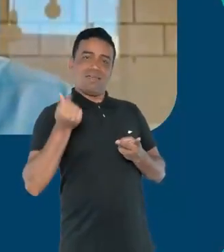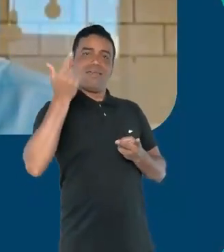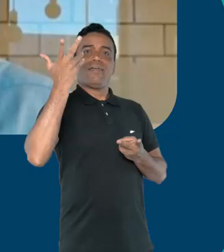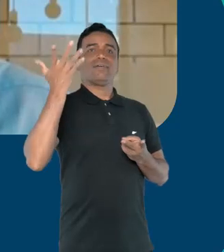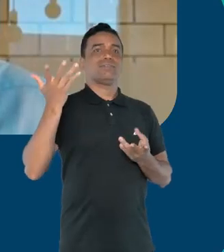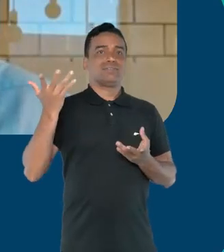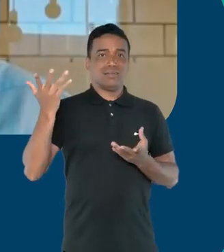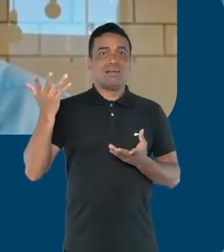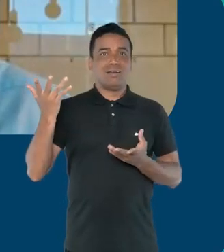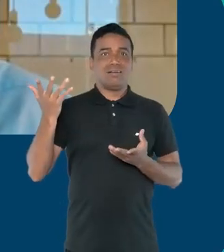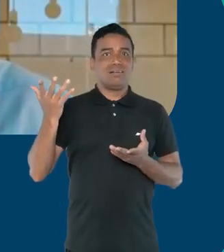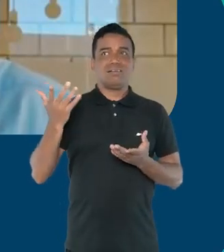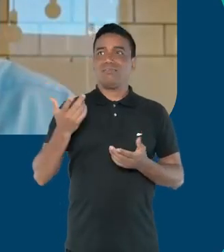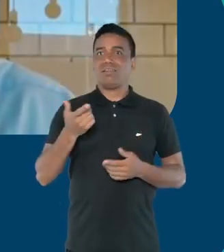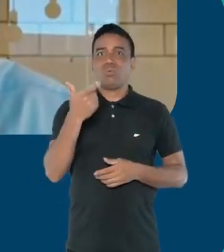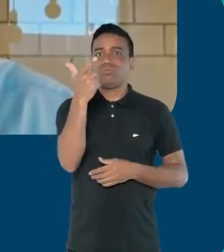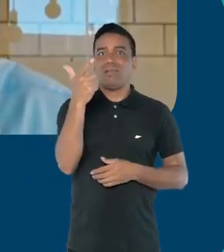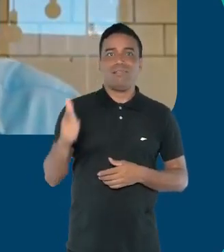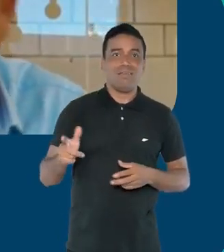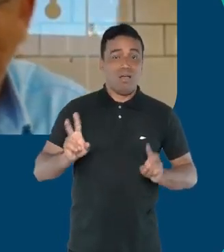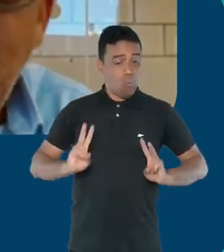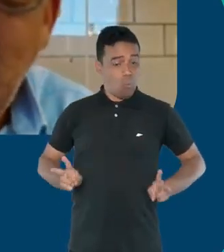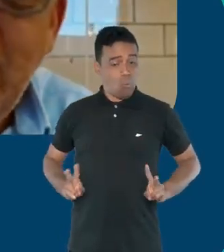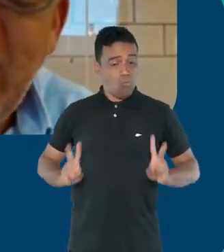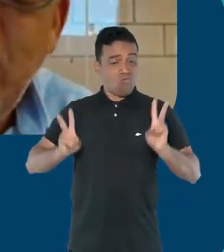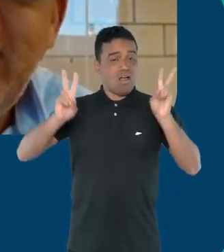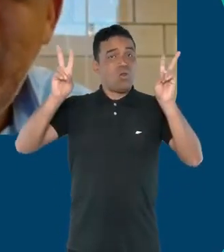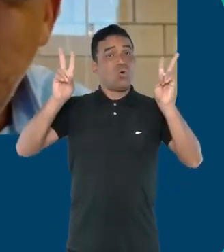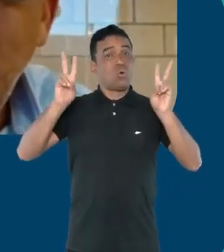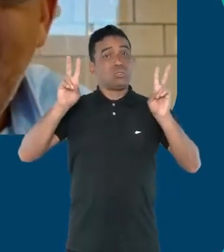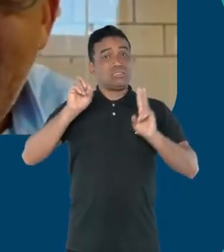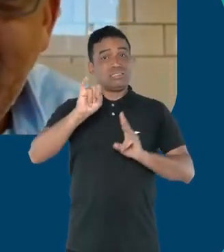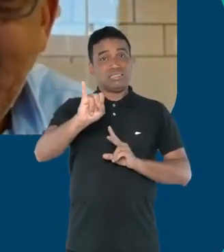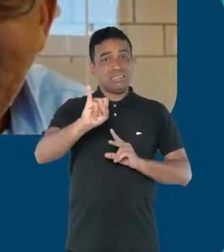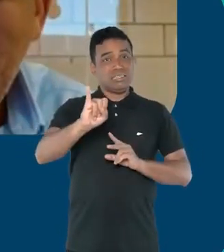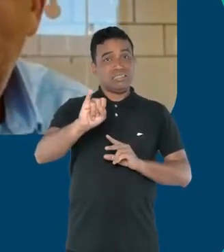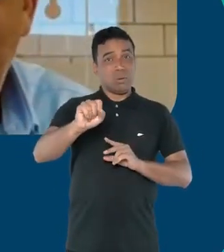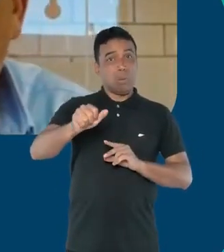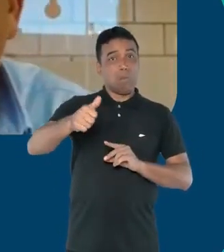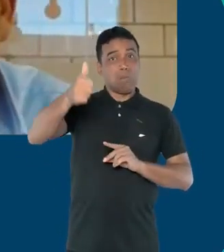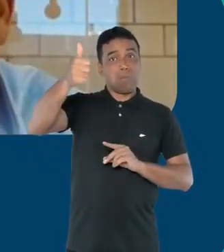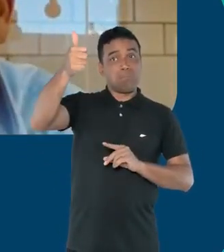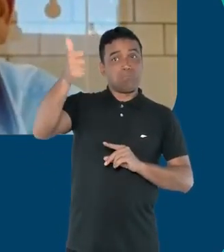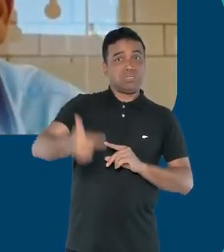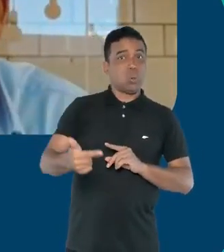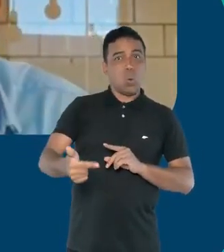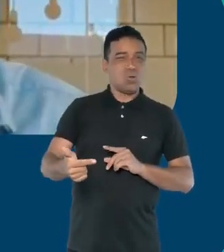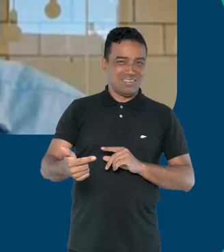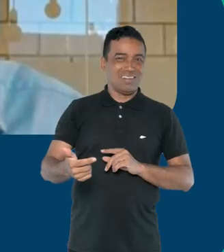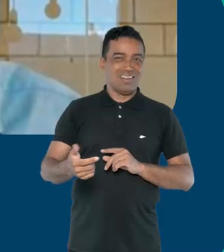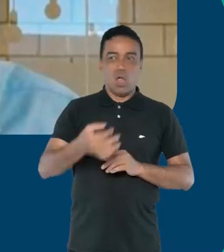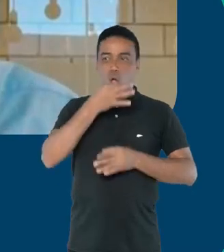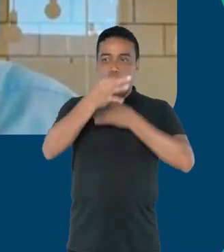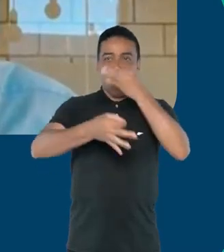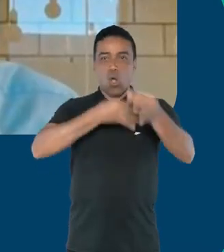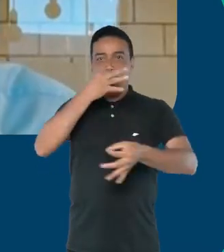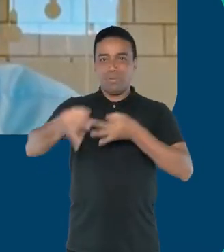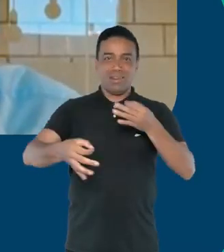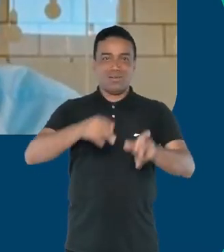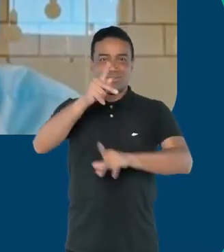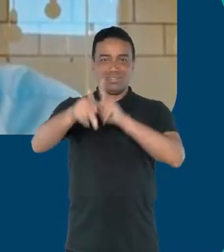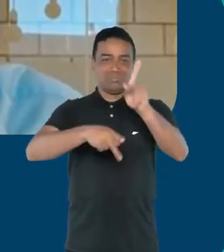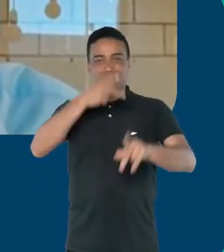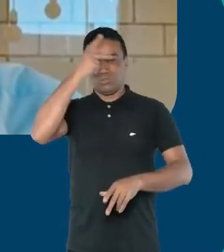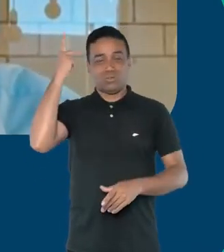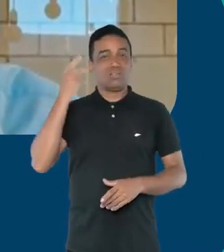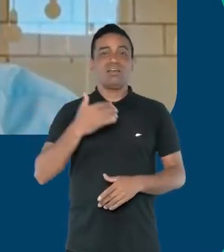né, elas não teriam o valor se não são secundadas pela opinião alheia. Então, não adianta eu ser